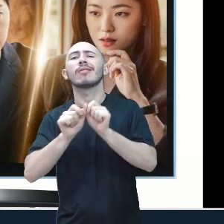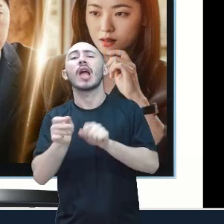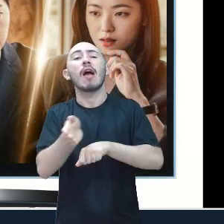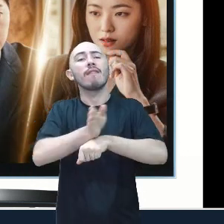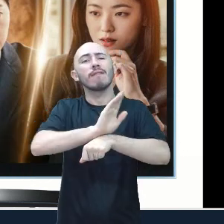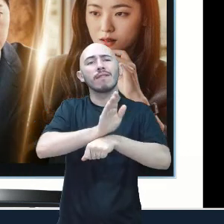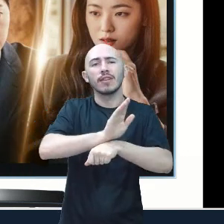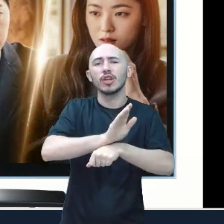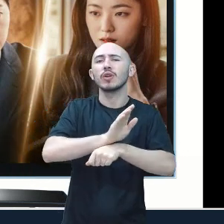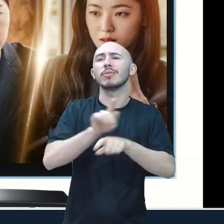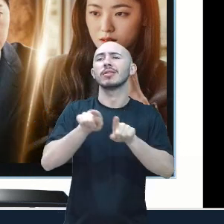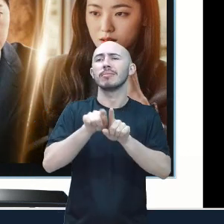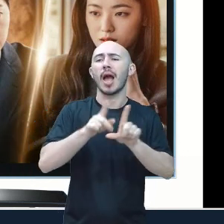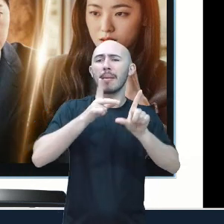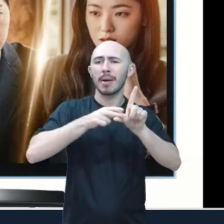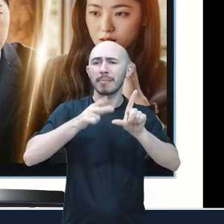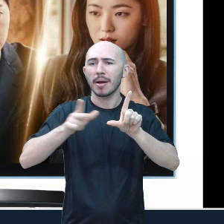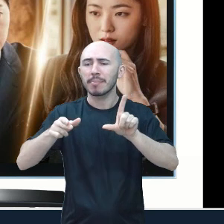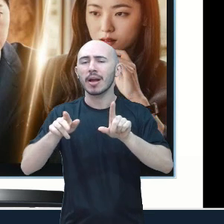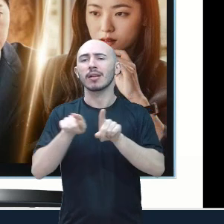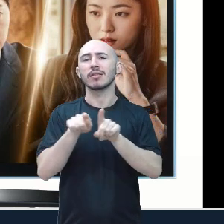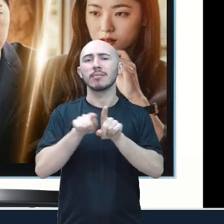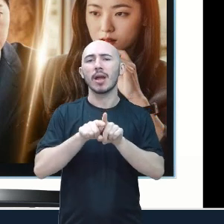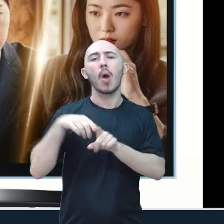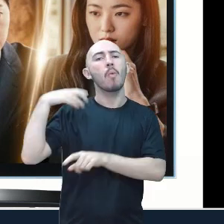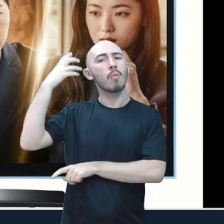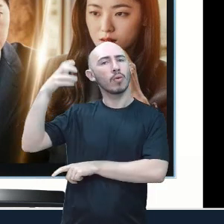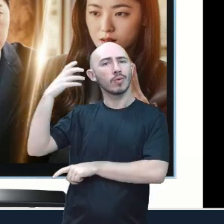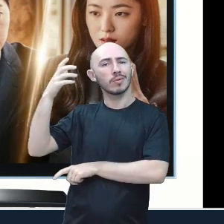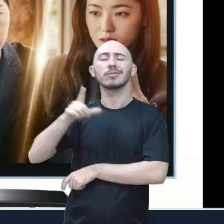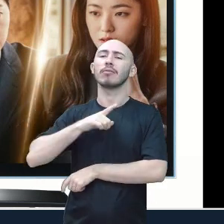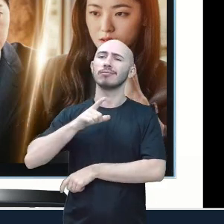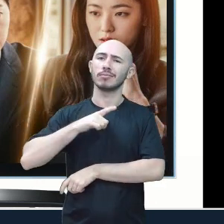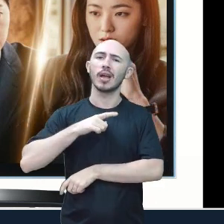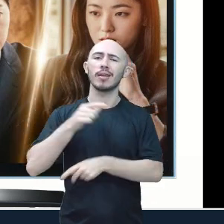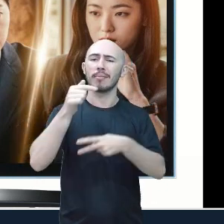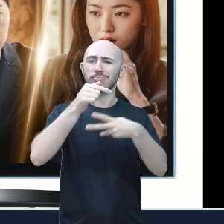é série, é música.